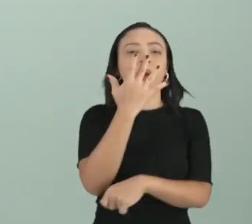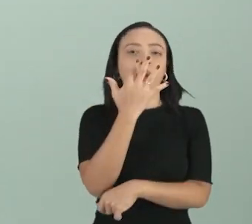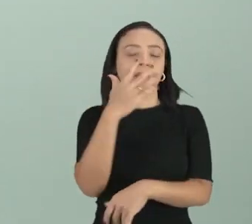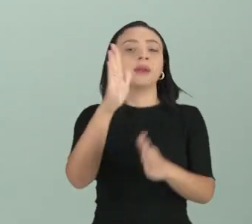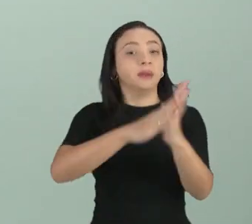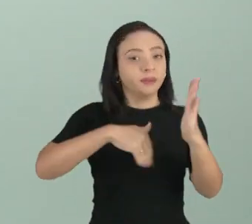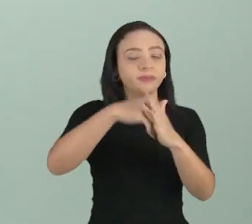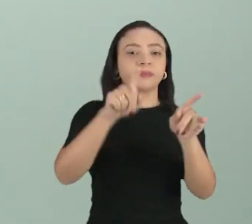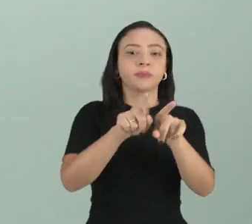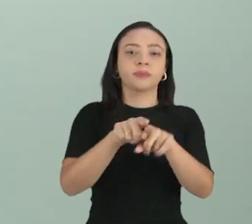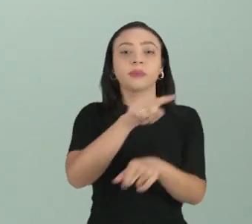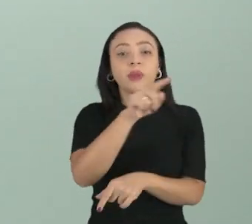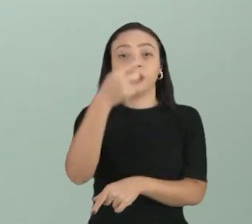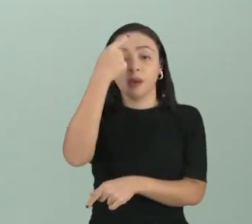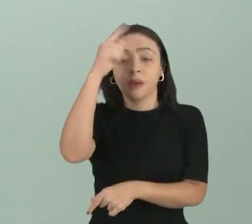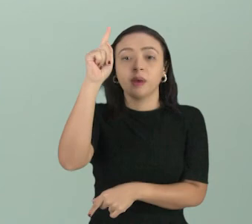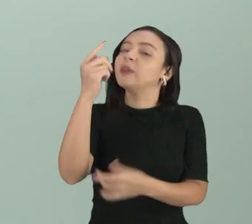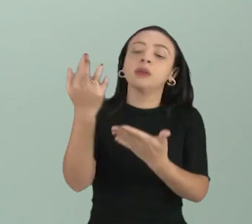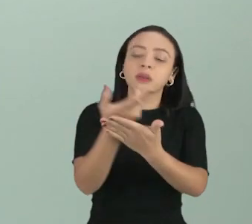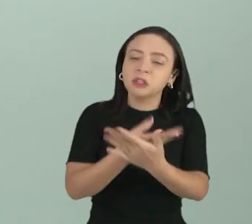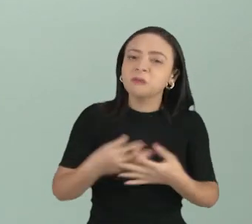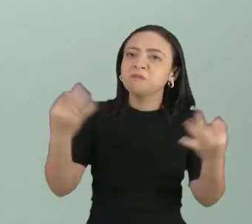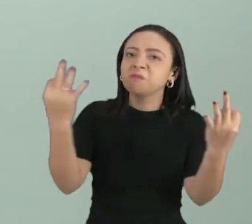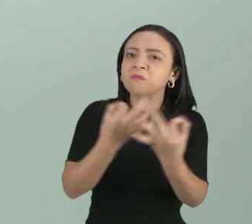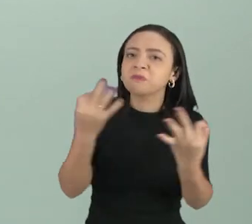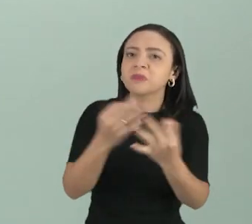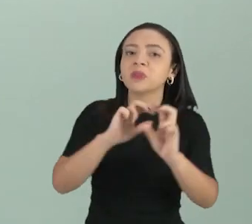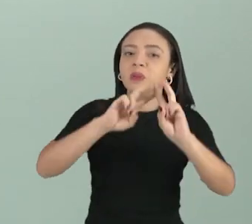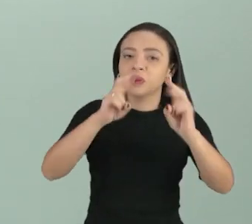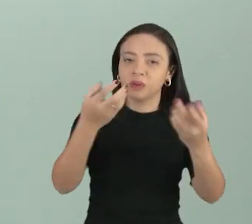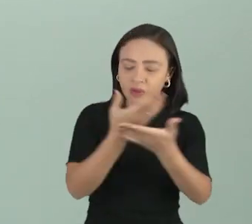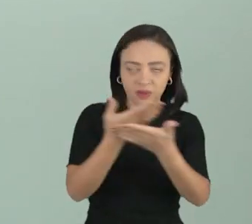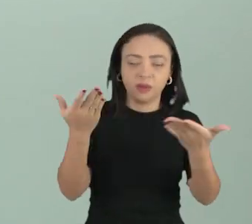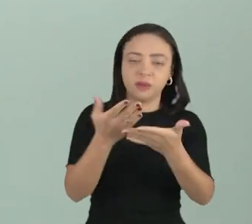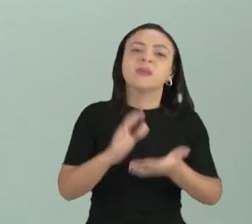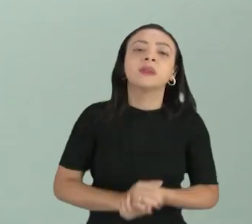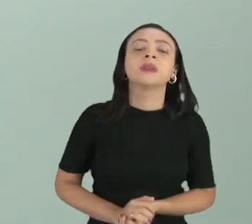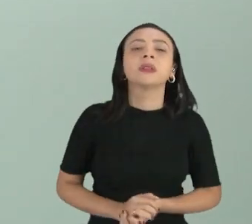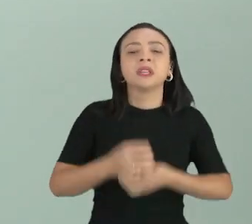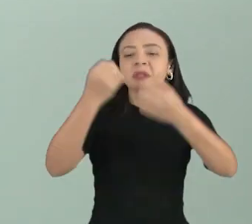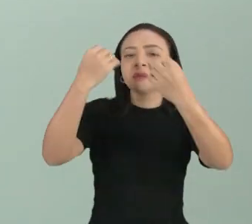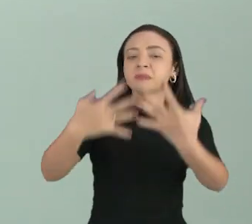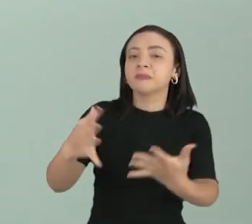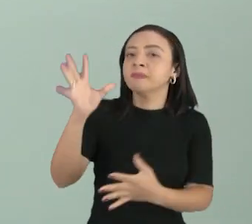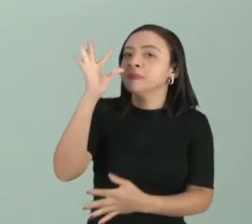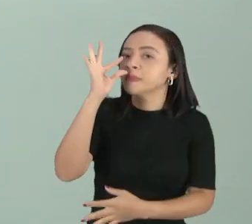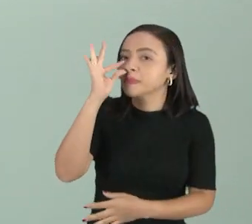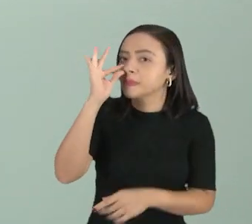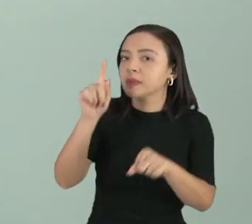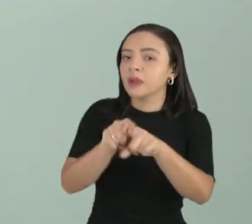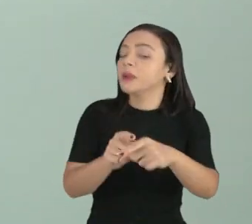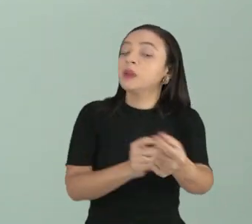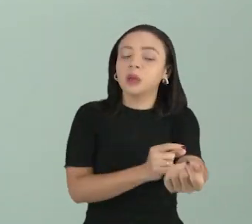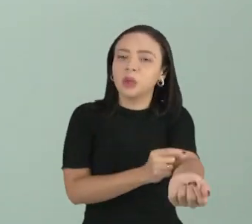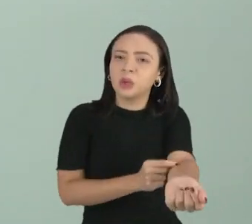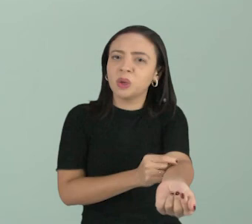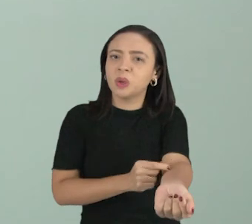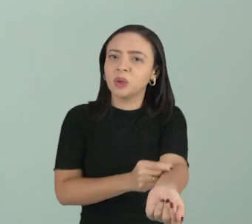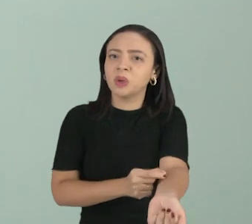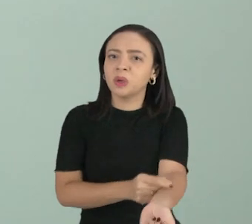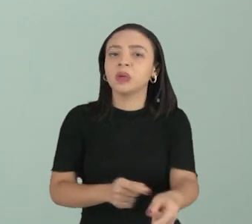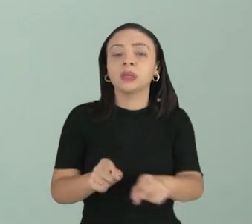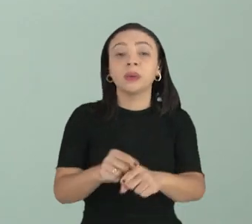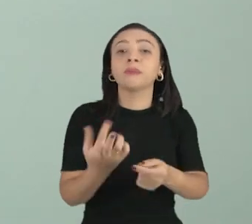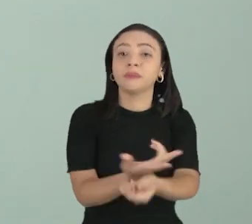vai criar um desenho bem bacana sobre essa aula, falando sobre os piercings, sobre a escarificação e